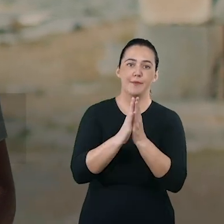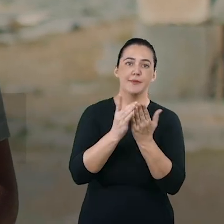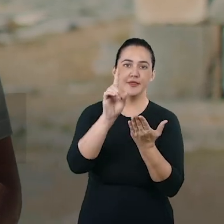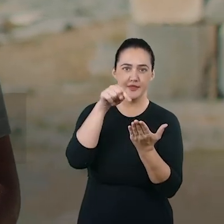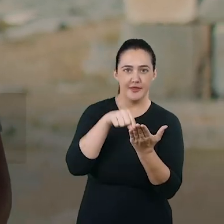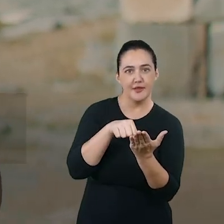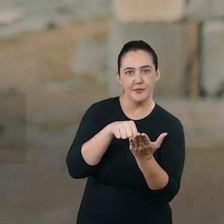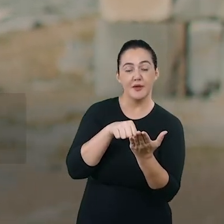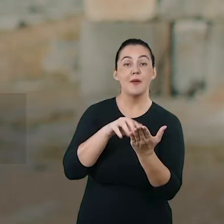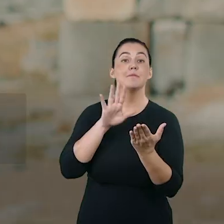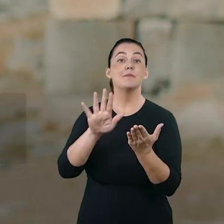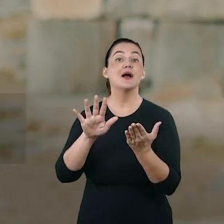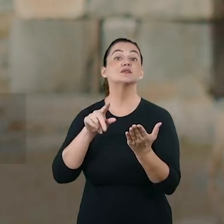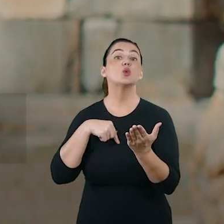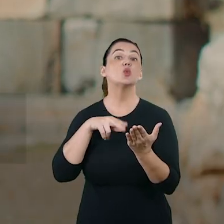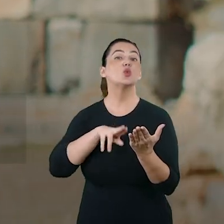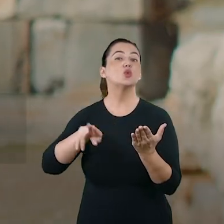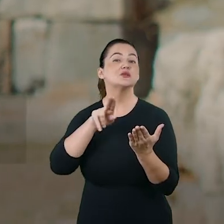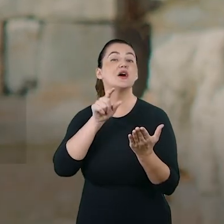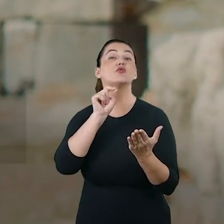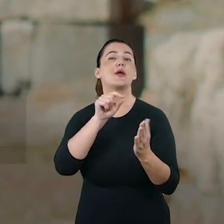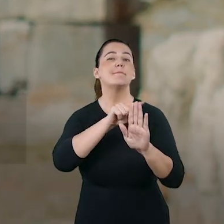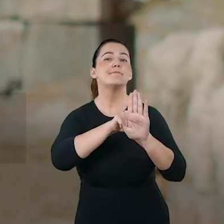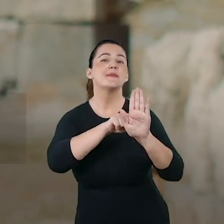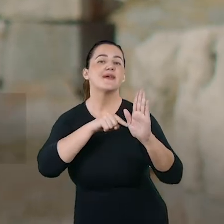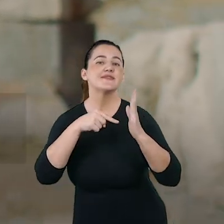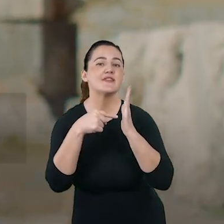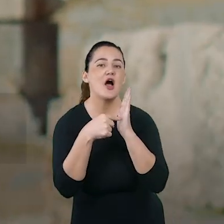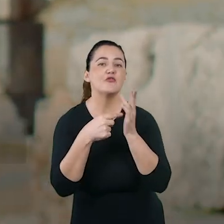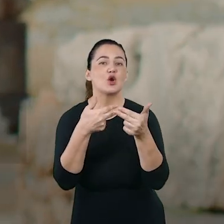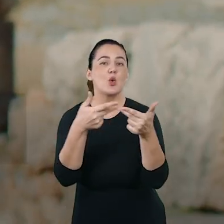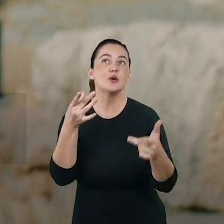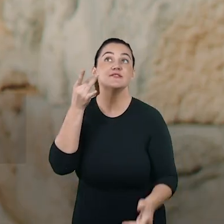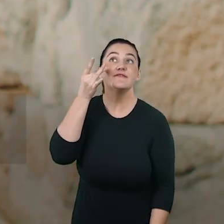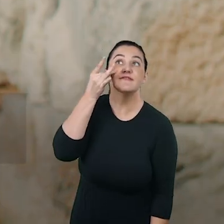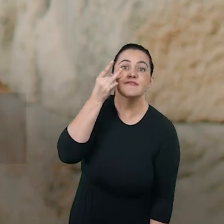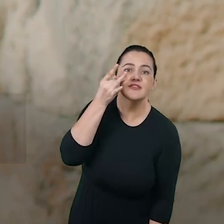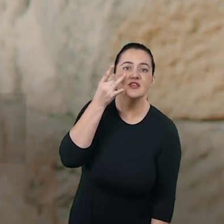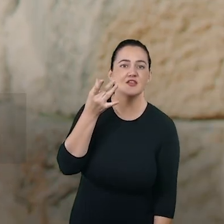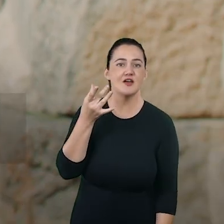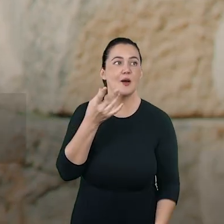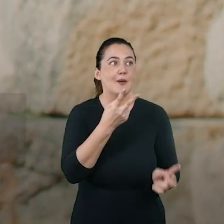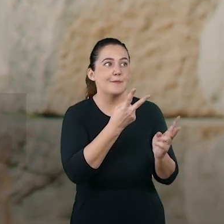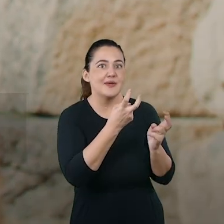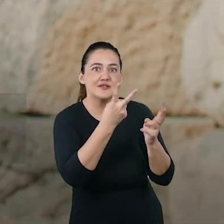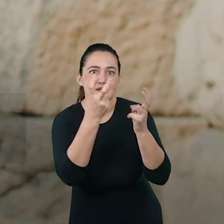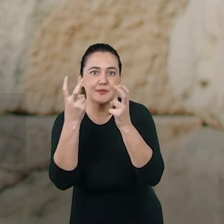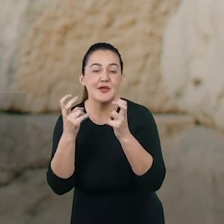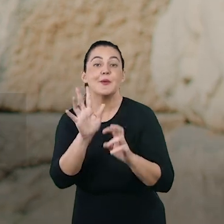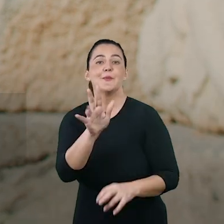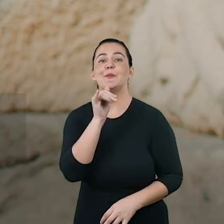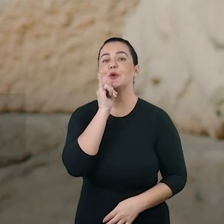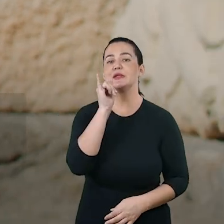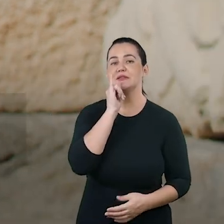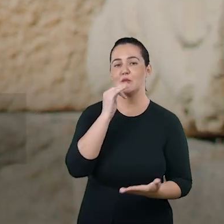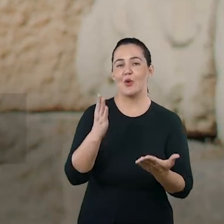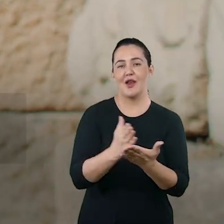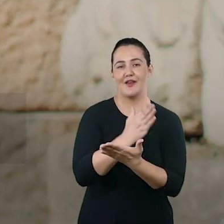símbolos, coisas que ele via, ouvia, coisas com as quais ele convivia. Olha o que Paulo escreveu aqui no livro